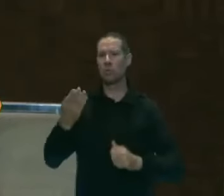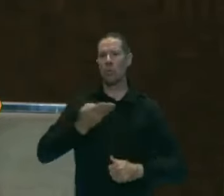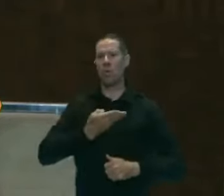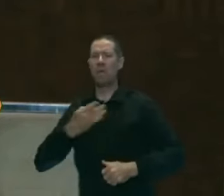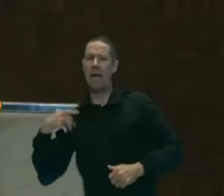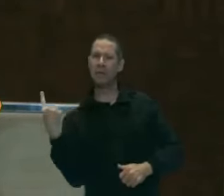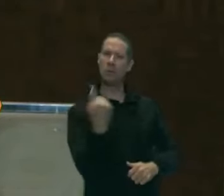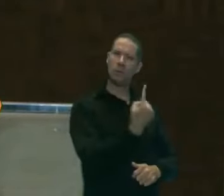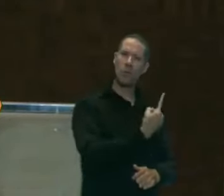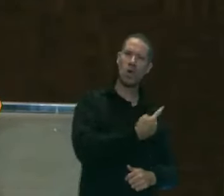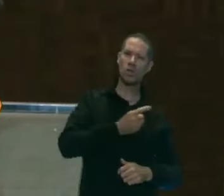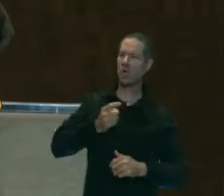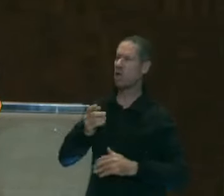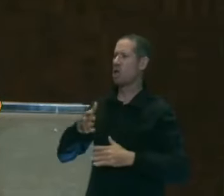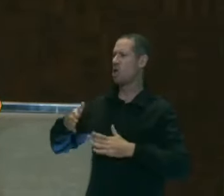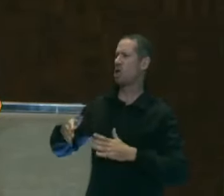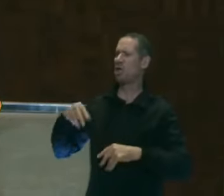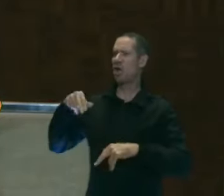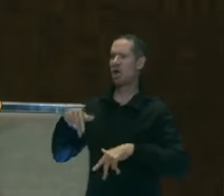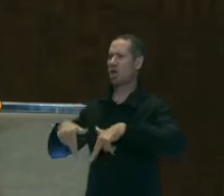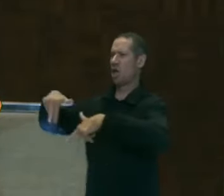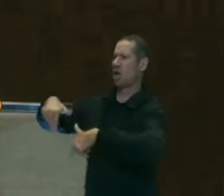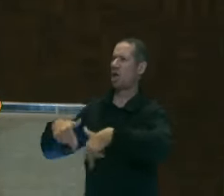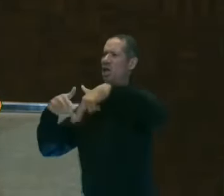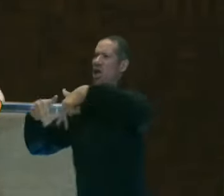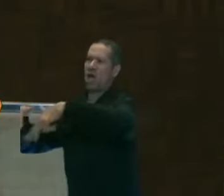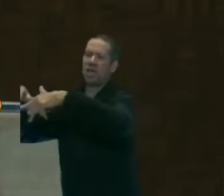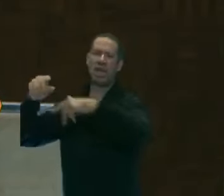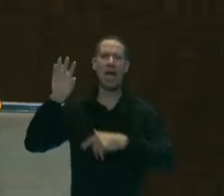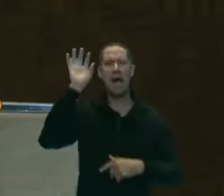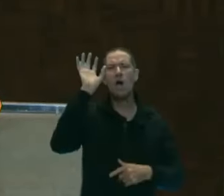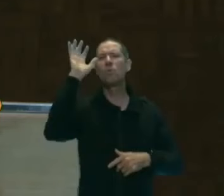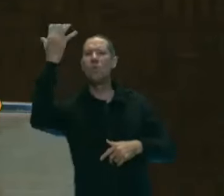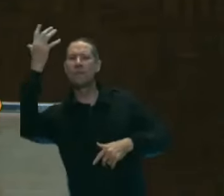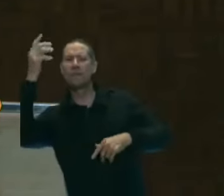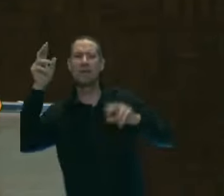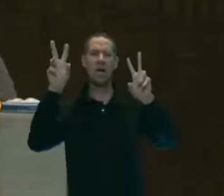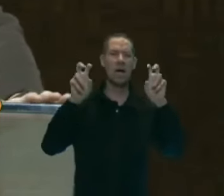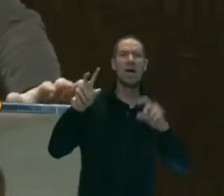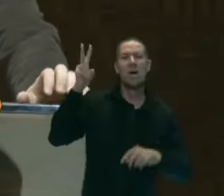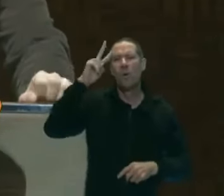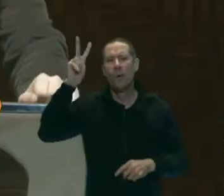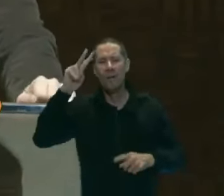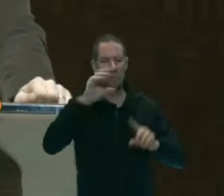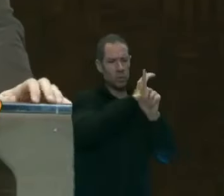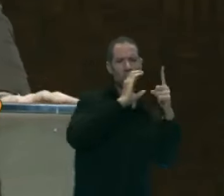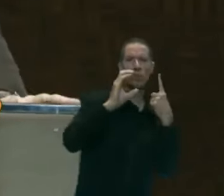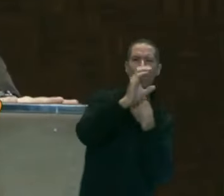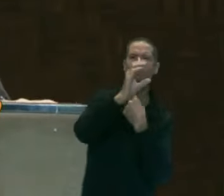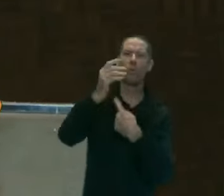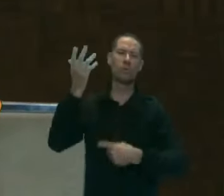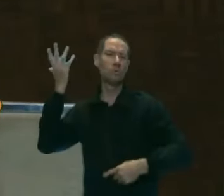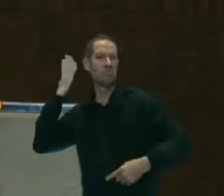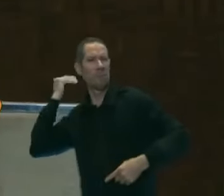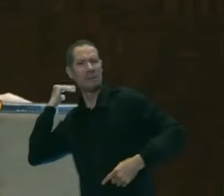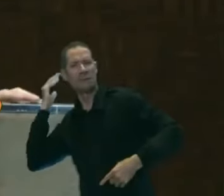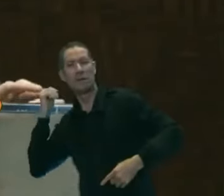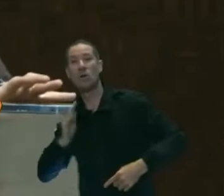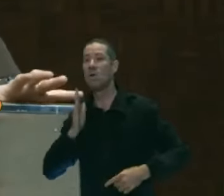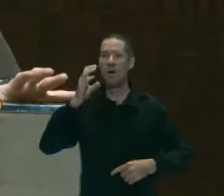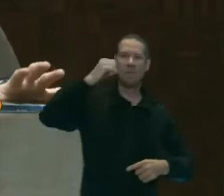nós íamos no caminho falando a respeito do que iria acontecer. Eu lembro dos cultos com carinho, quando fomos